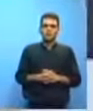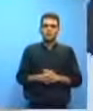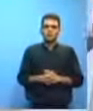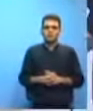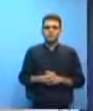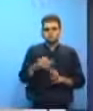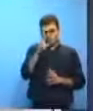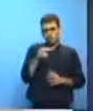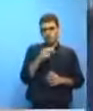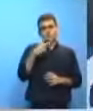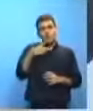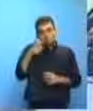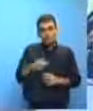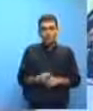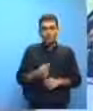aqui